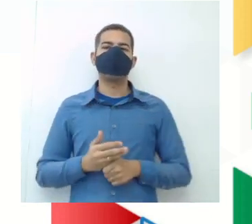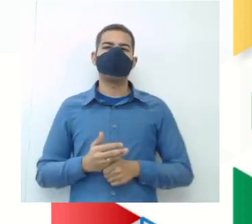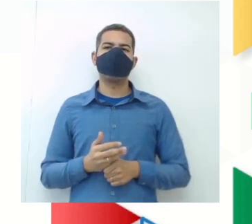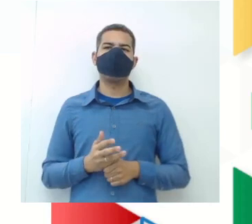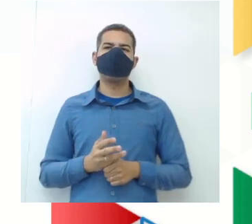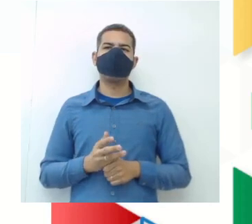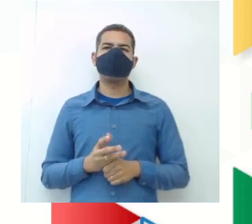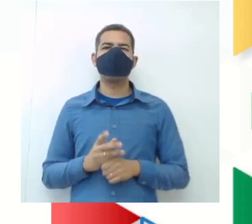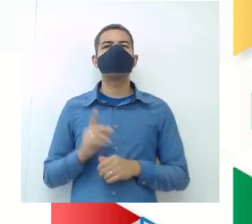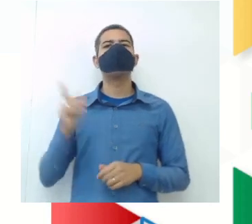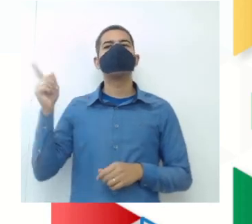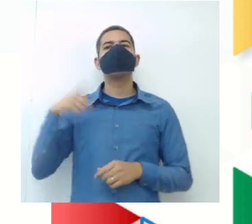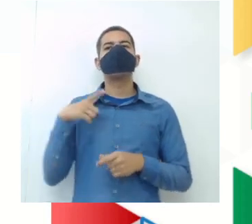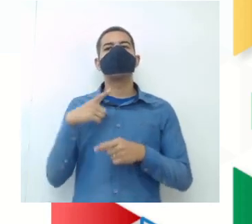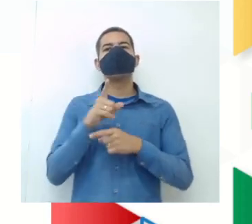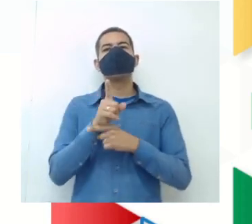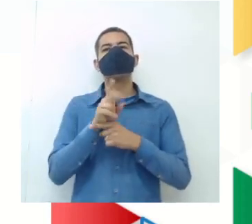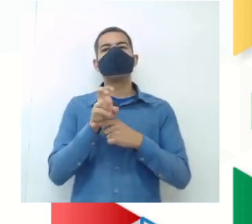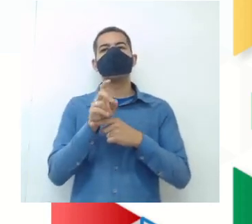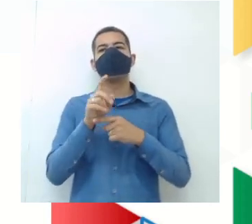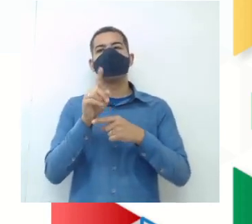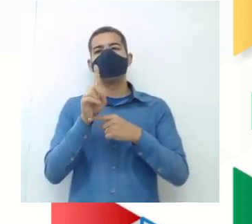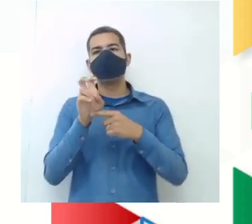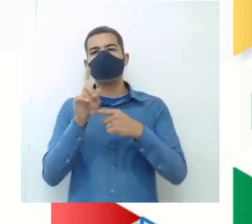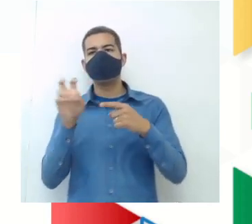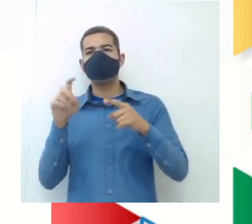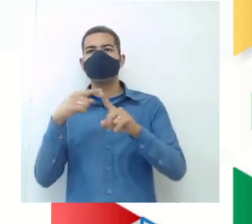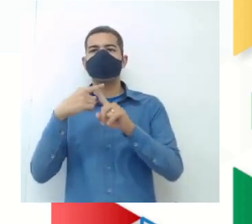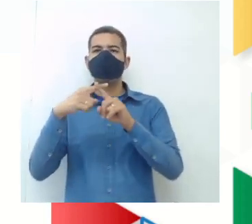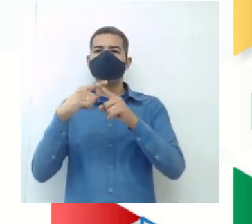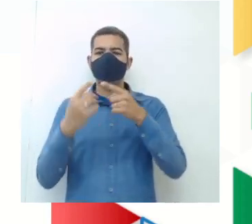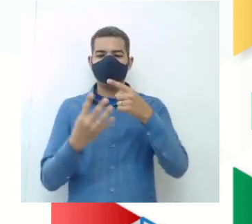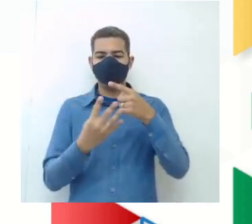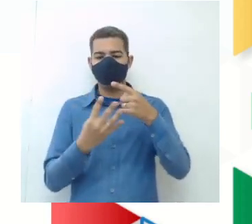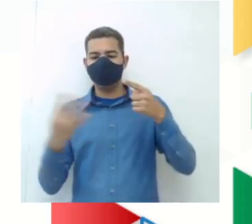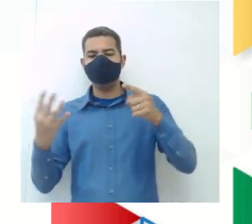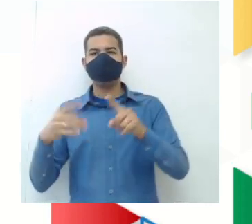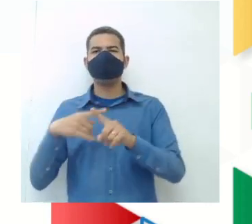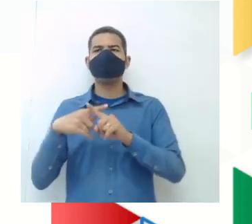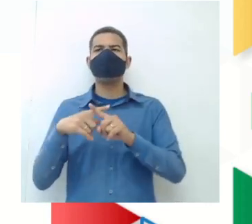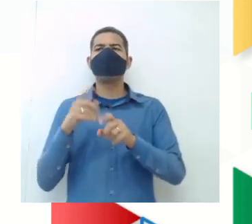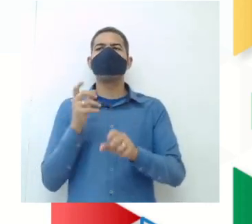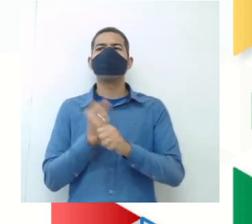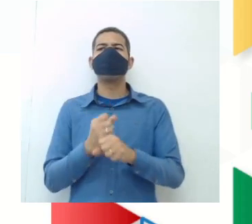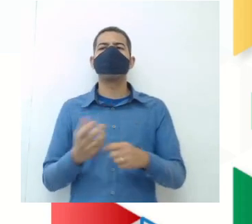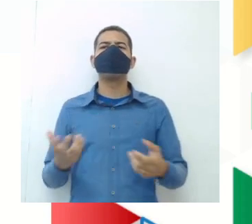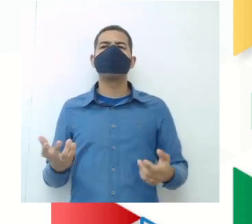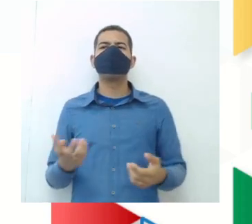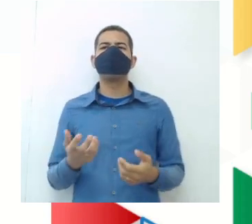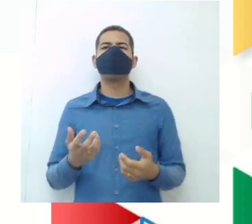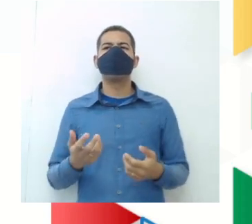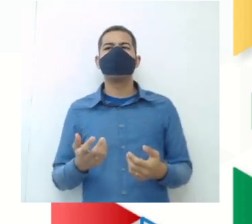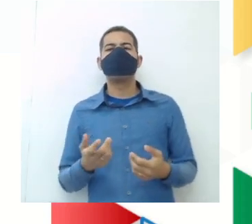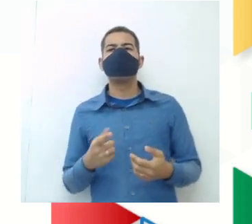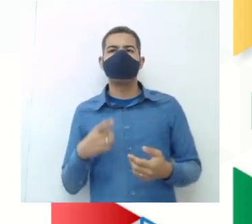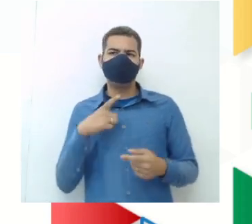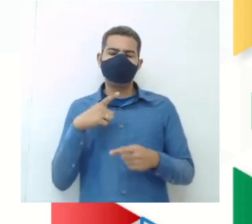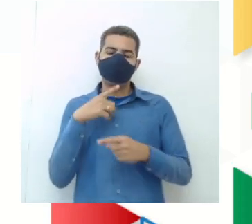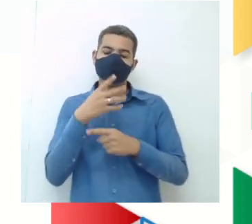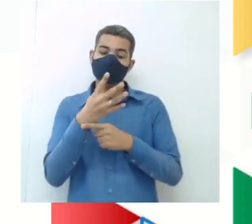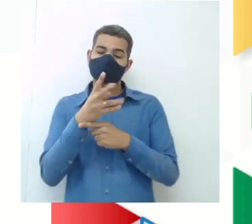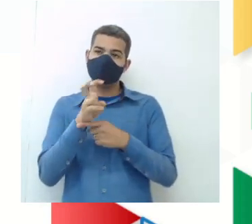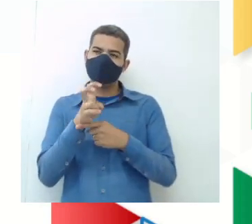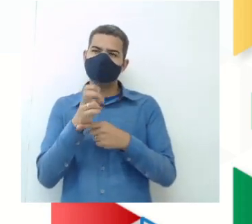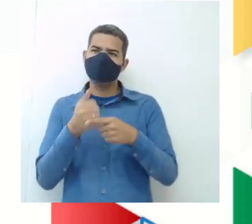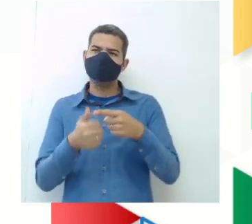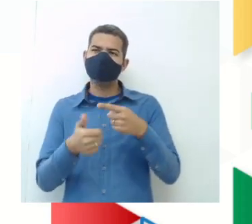no numerador, na letra A, e denominador 4 mais 4 mais 4. Quanto é que isso vai dar? Presta bem atenção. 45